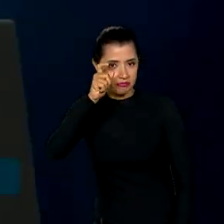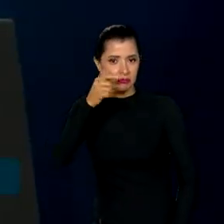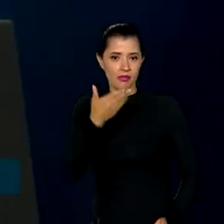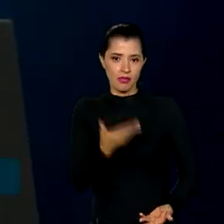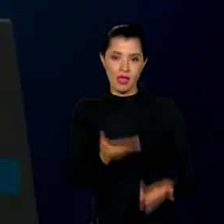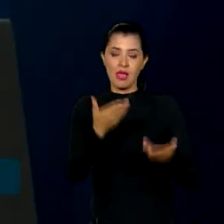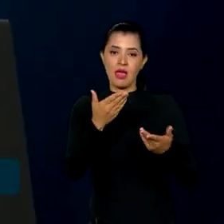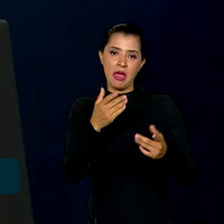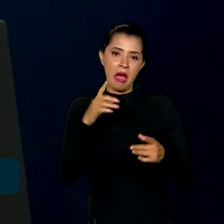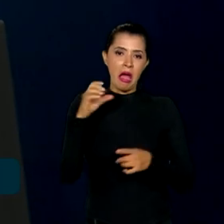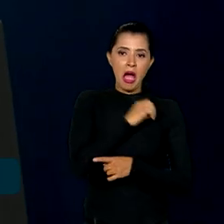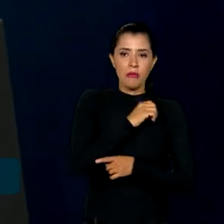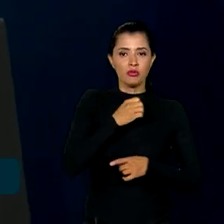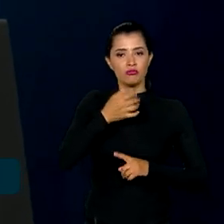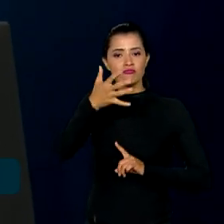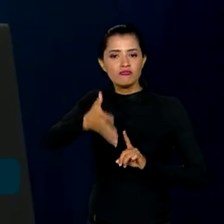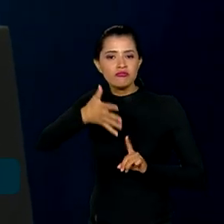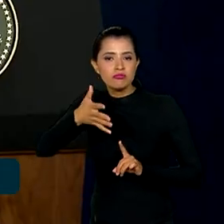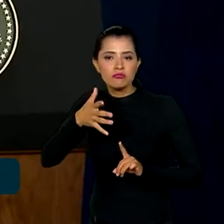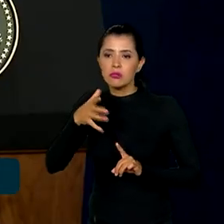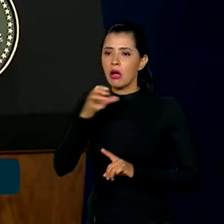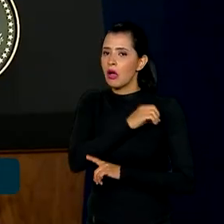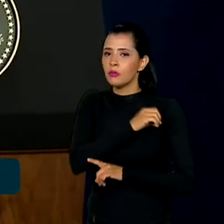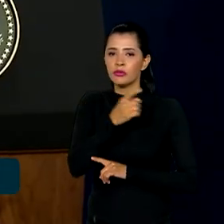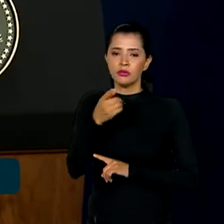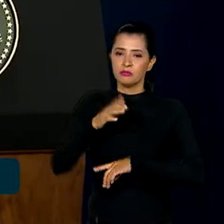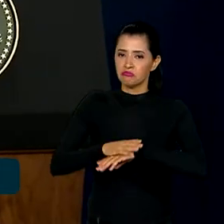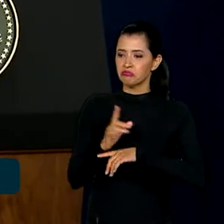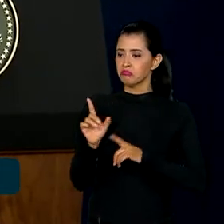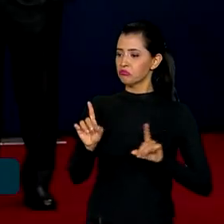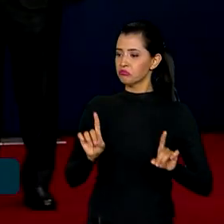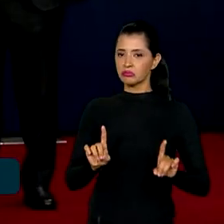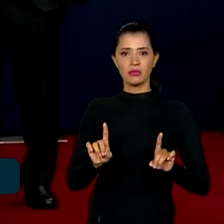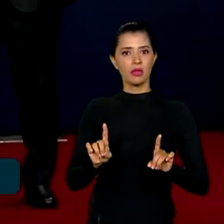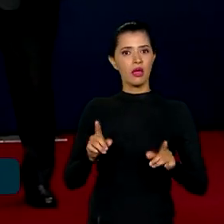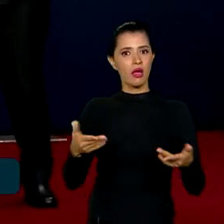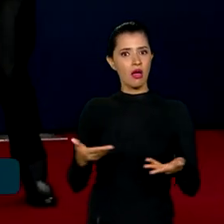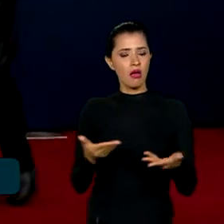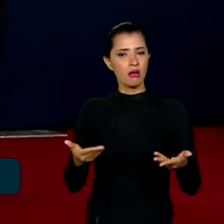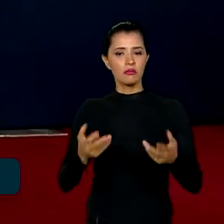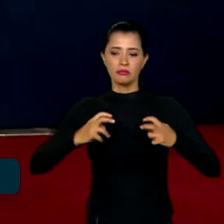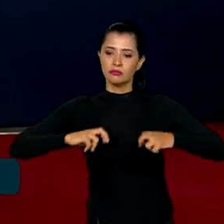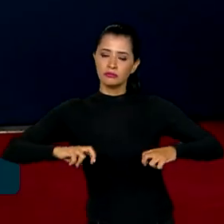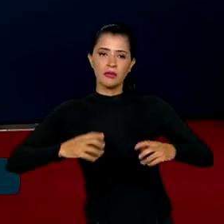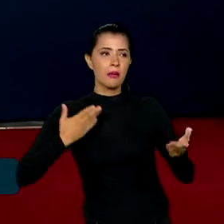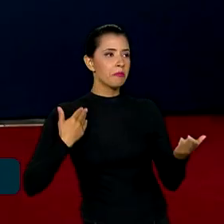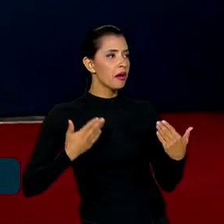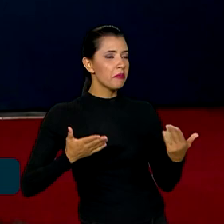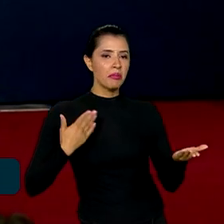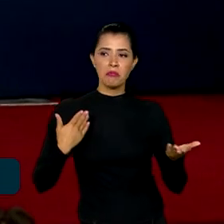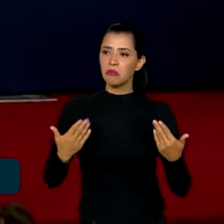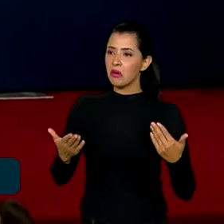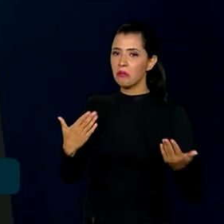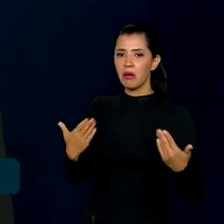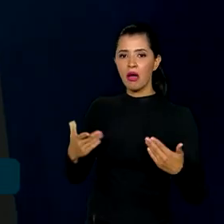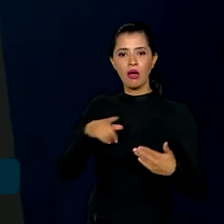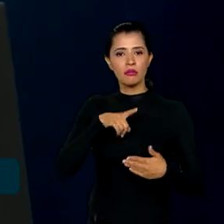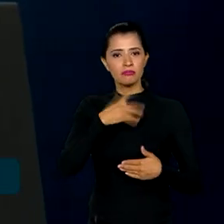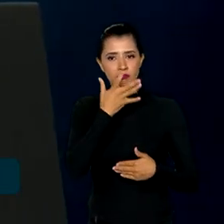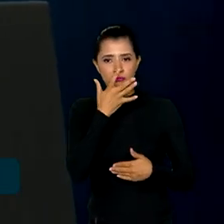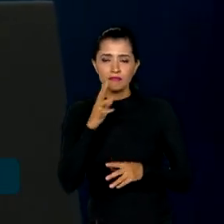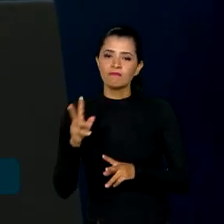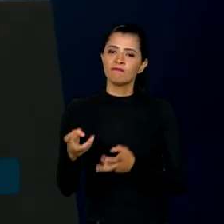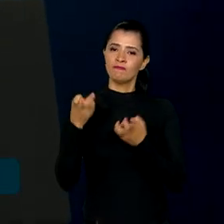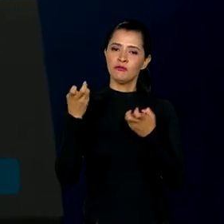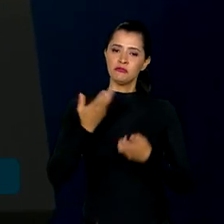O que era para ser uma breve declaração para a imprensa por parte de cada líder, acabou virando uma conversa pública. E o que se viu foi uma